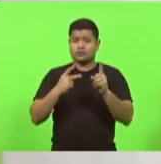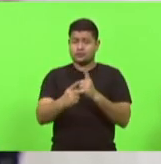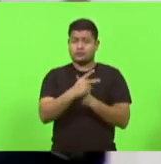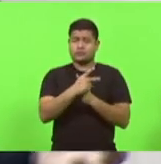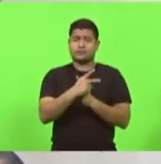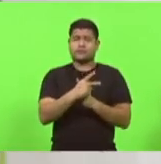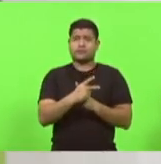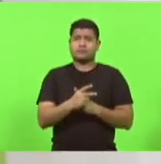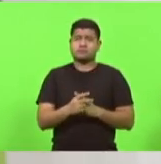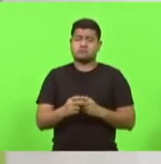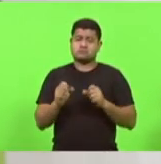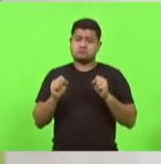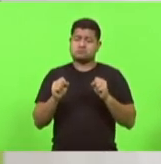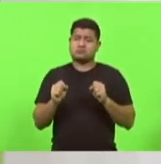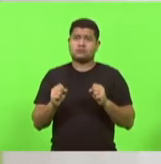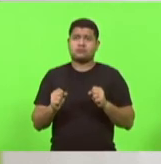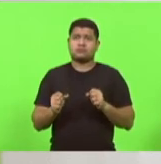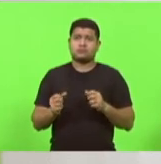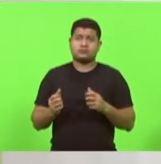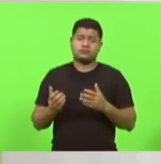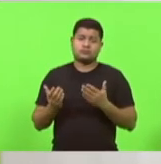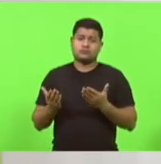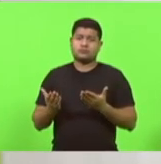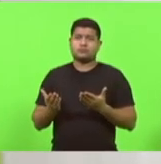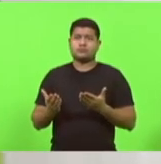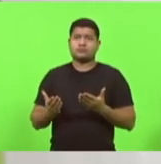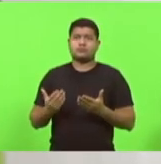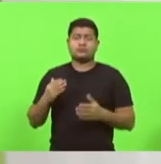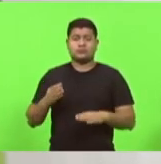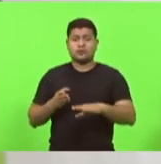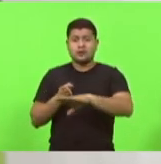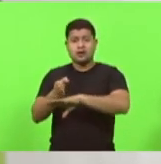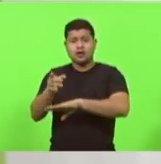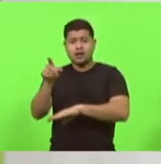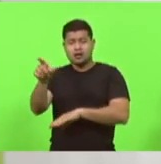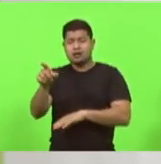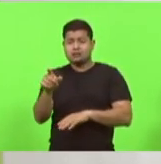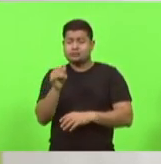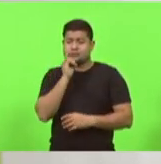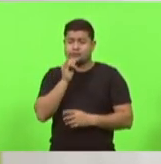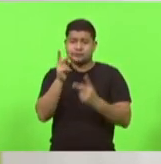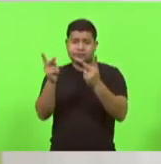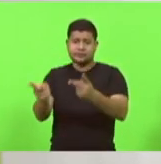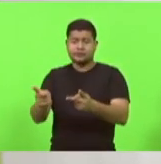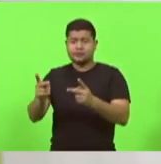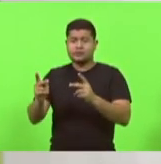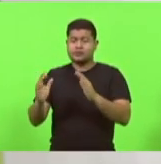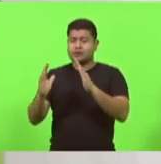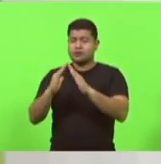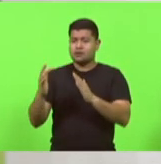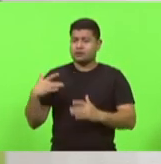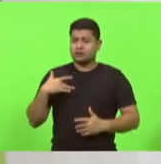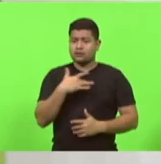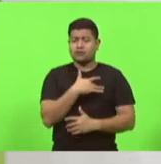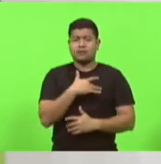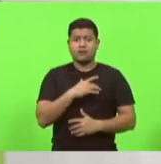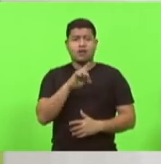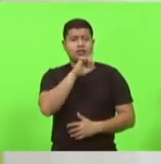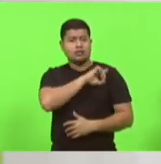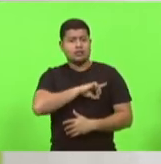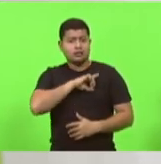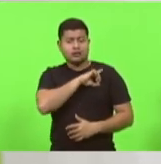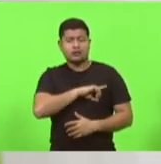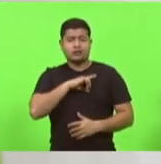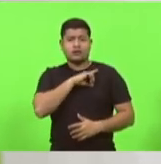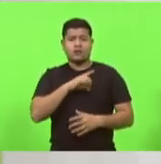Pode passar no posto de saúde, na delegacia, no batalhão da